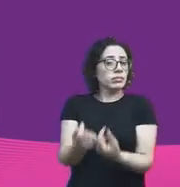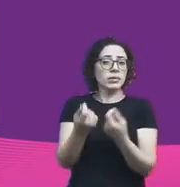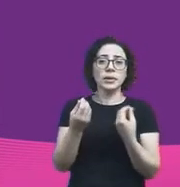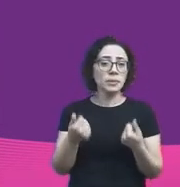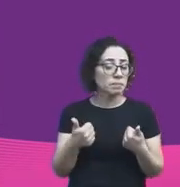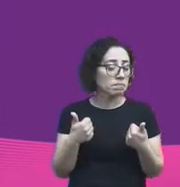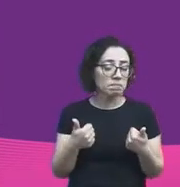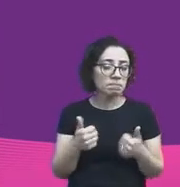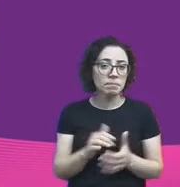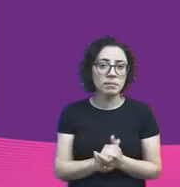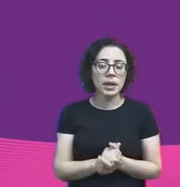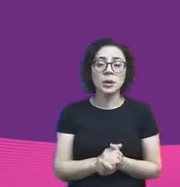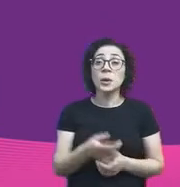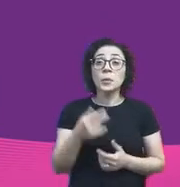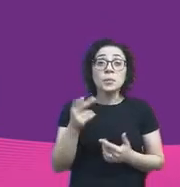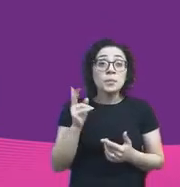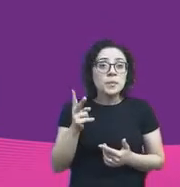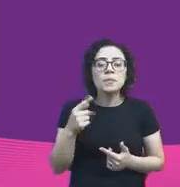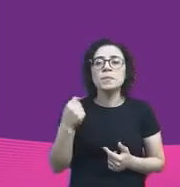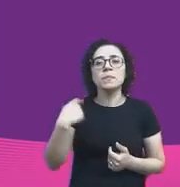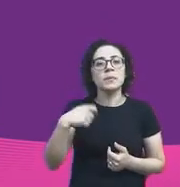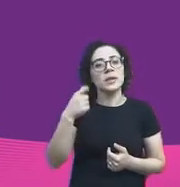lembrar o nosso